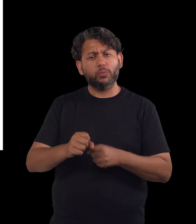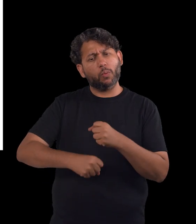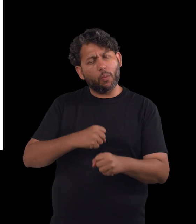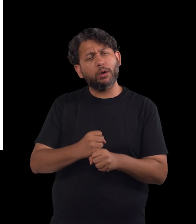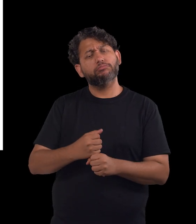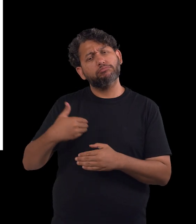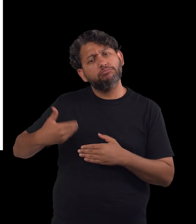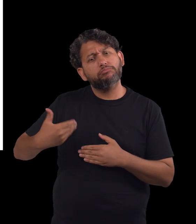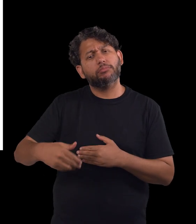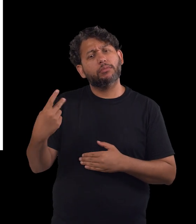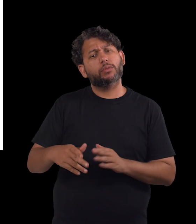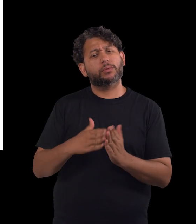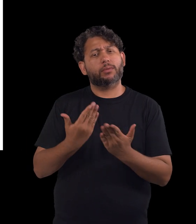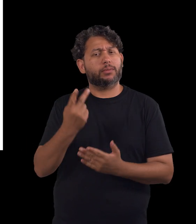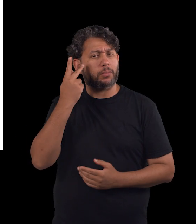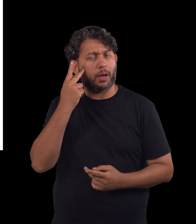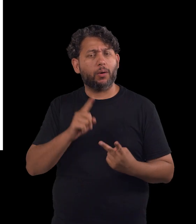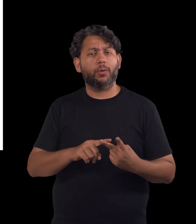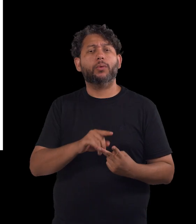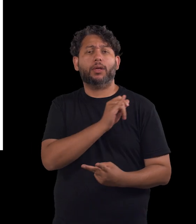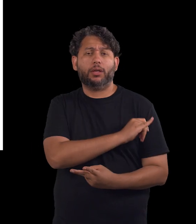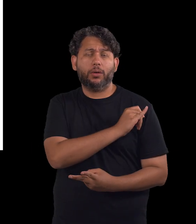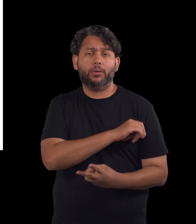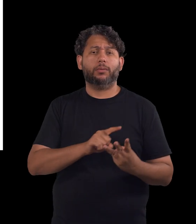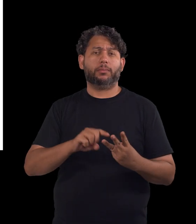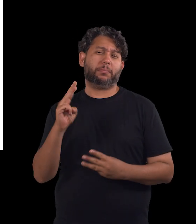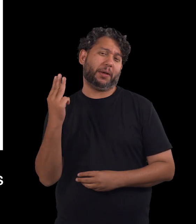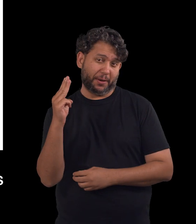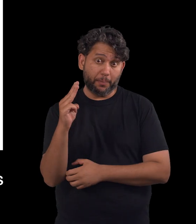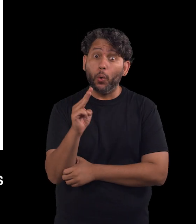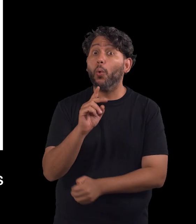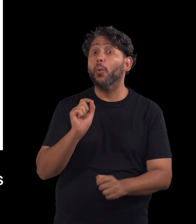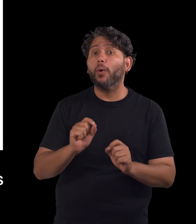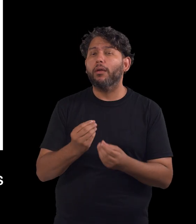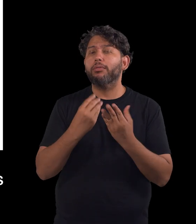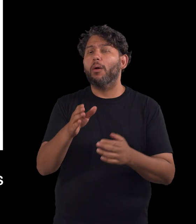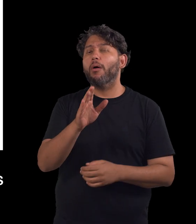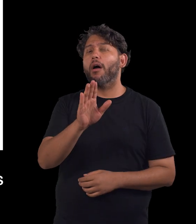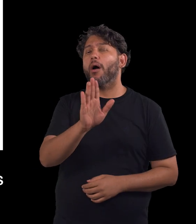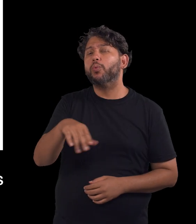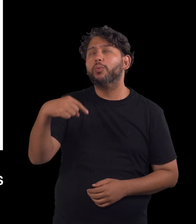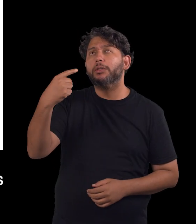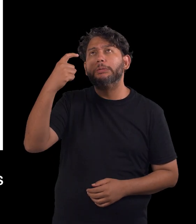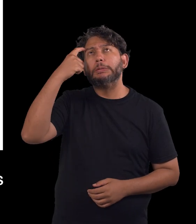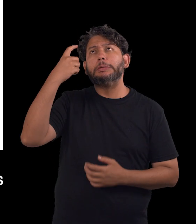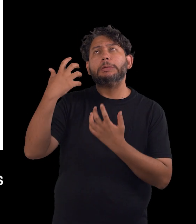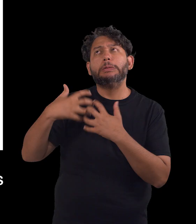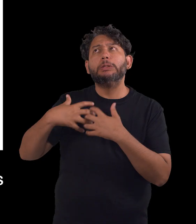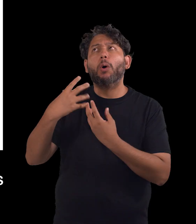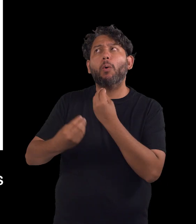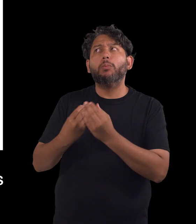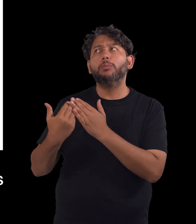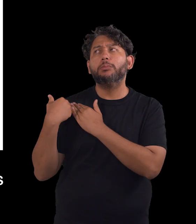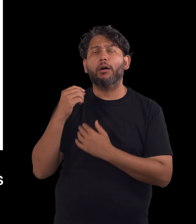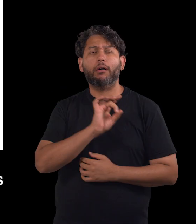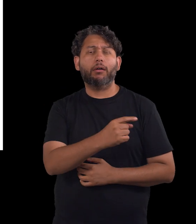longo do ano em escolas de São Paulo, Rio de Janeiro e Maranhão, que estimularam a reflexão dos alunos sobre